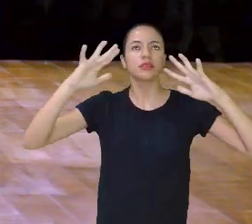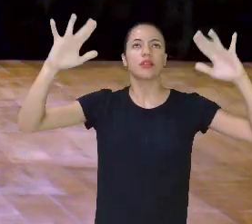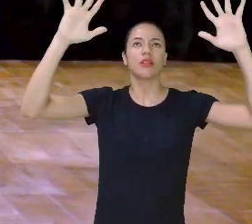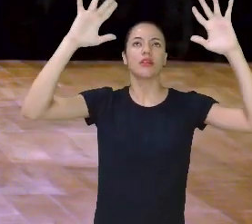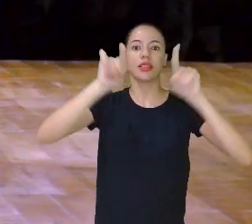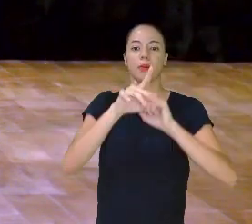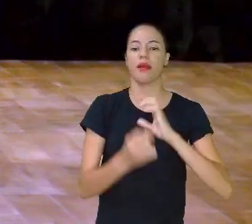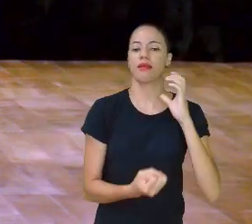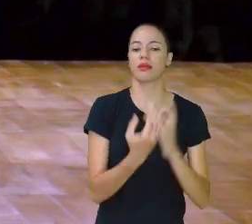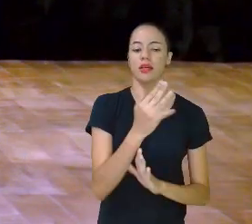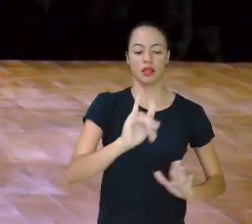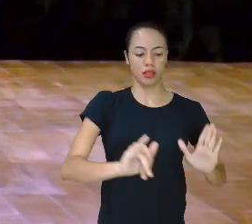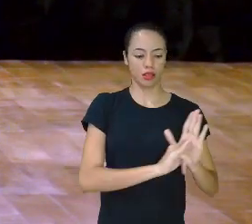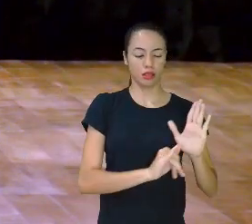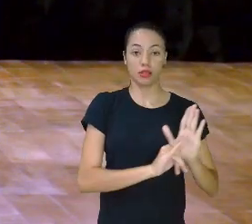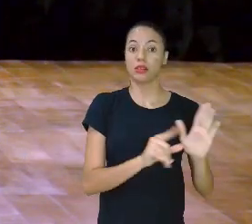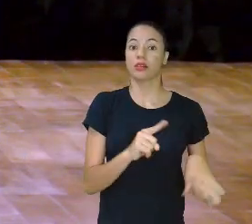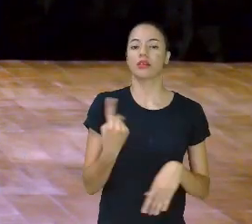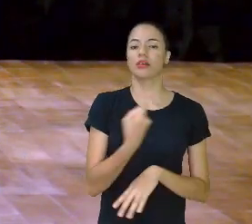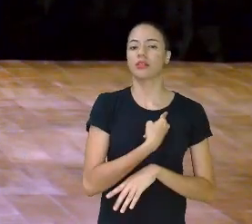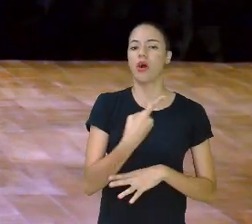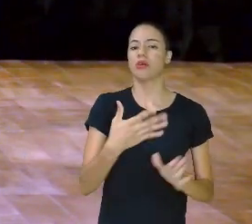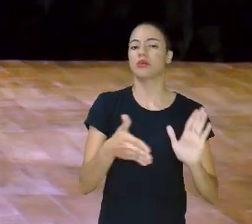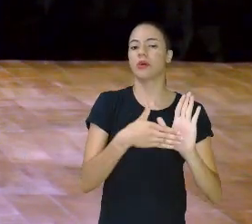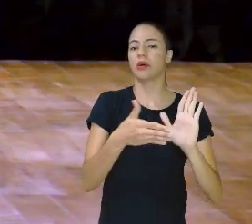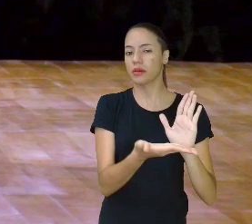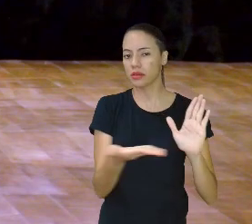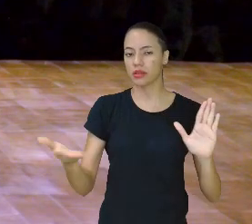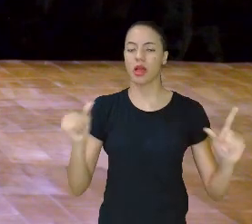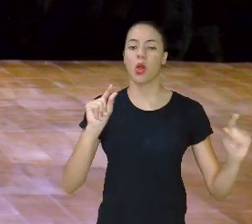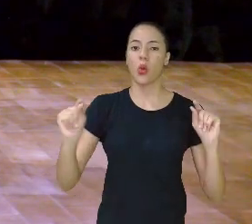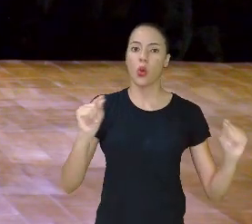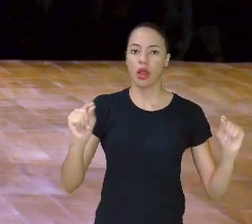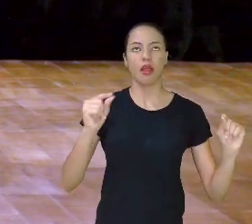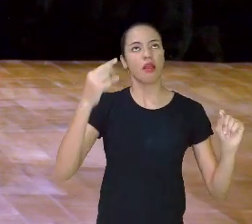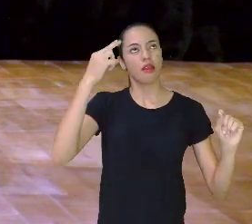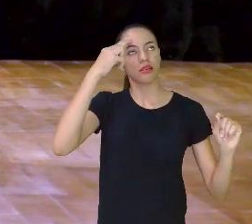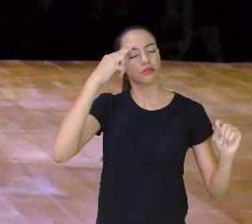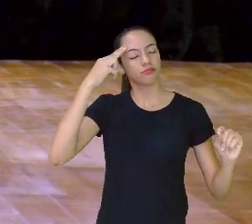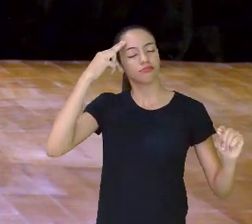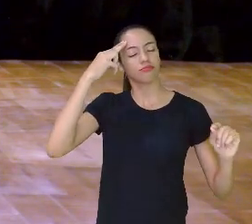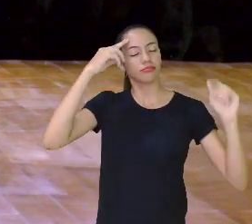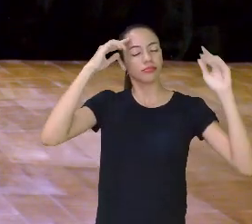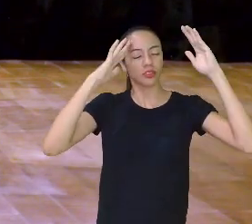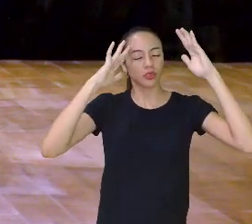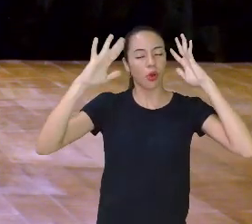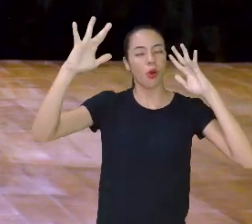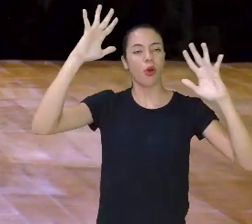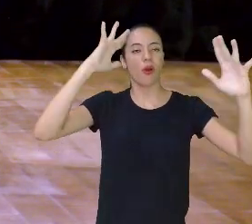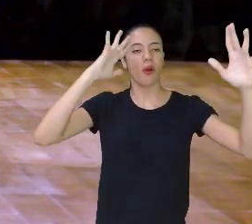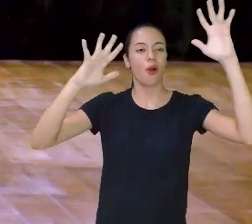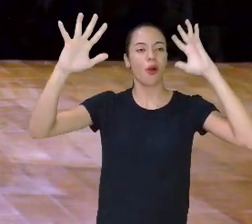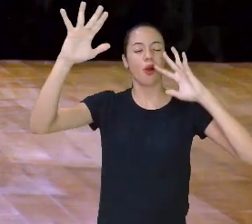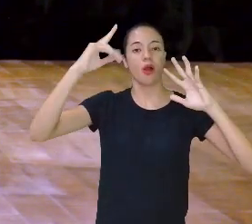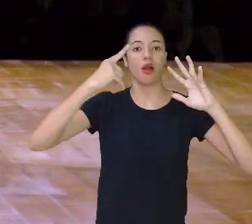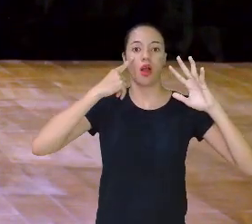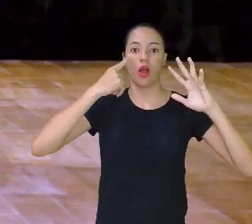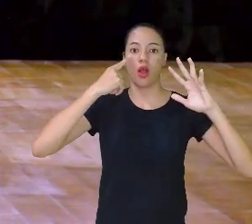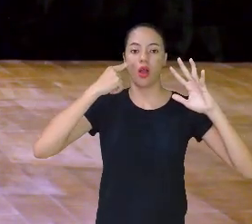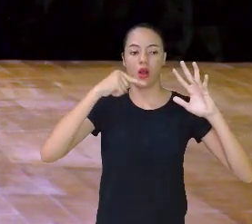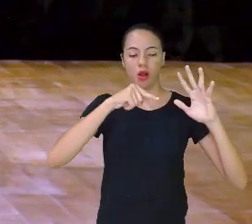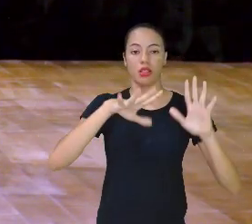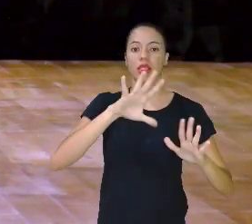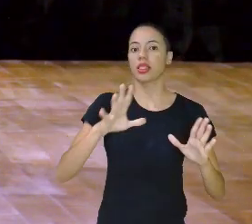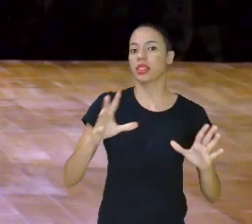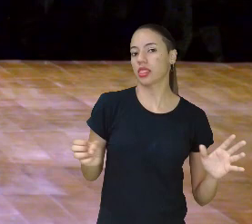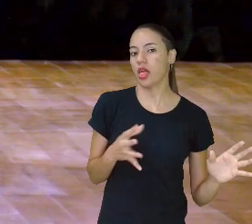identidade. Então, o que nós propomos aqui a vocês é justamente esse sonhar. Então, ao longo desse nosso novo componente,